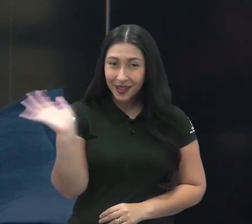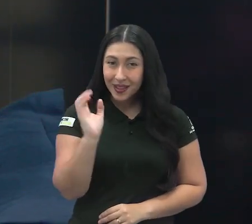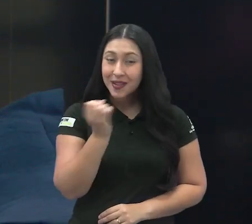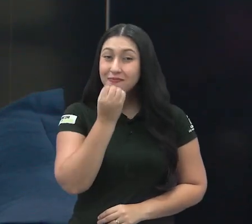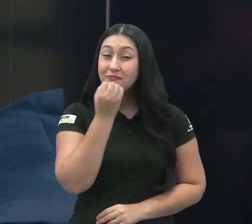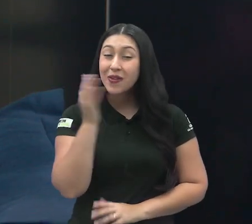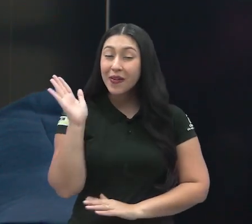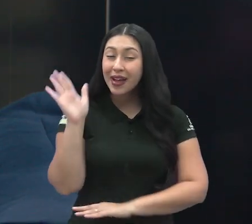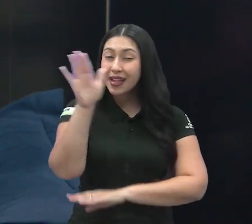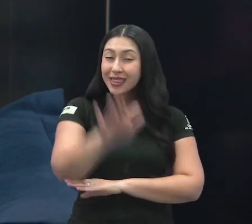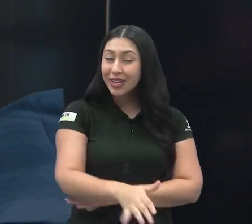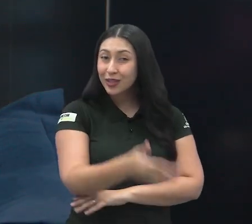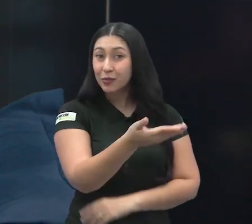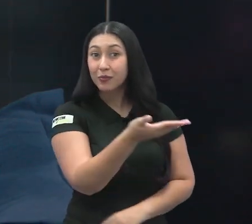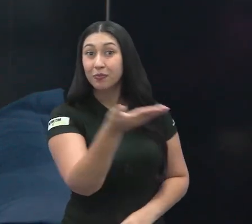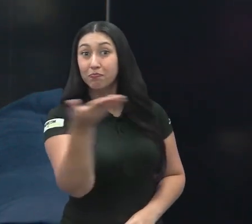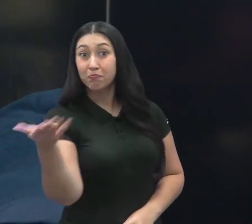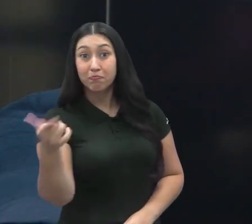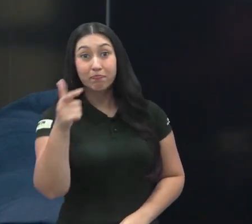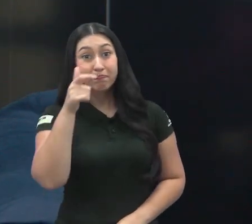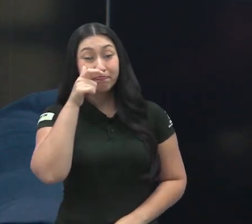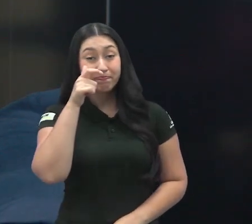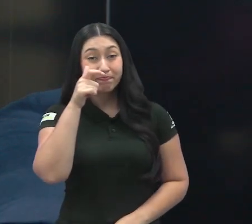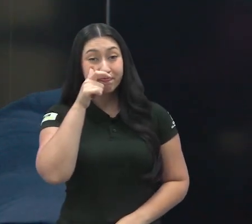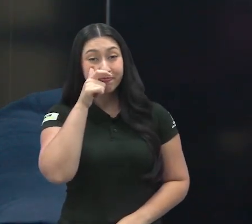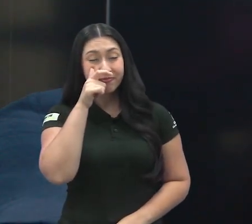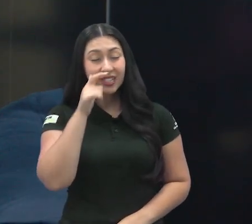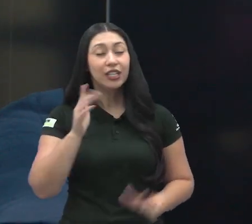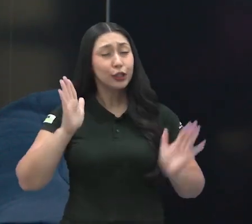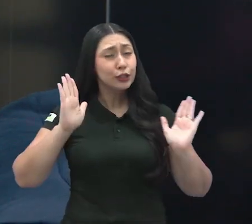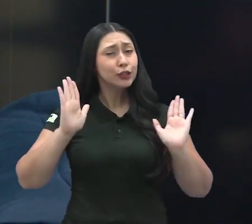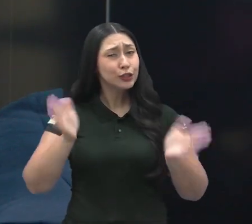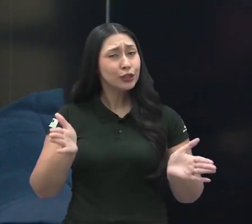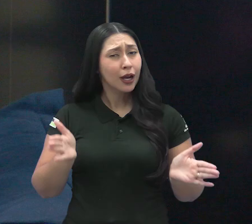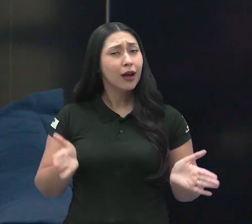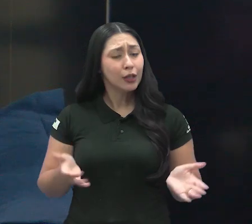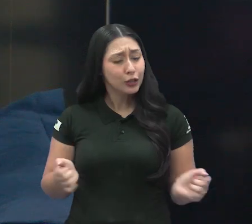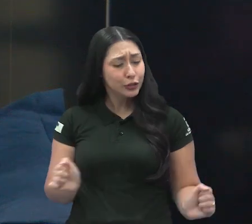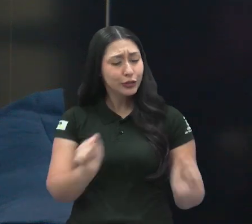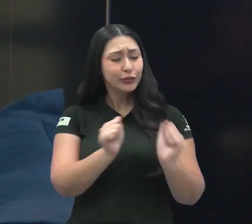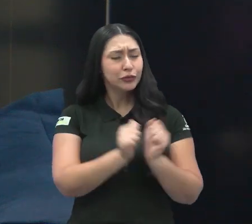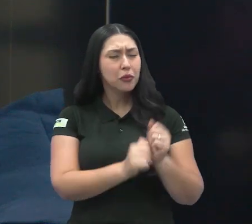Boa tarde para você e a todos que nos acompanham. Já estamos por aqui